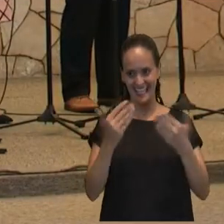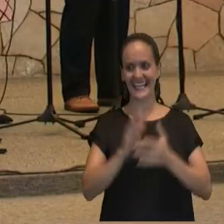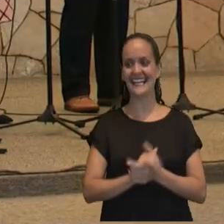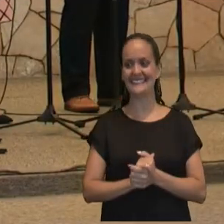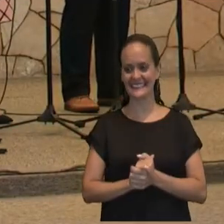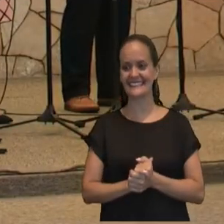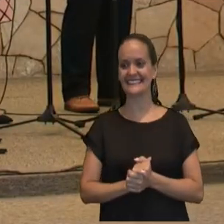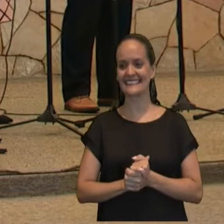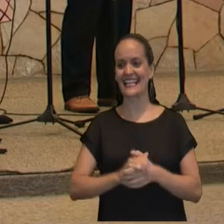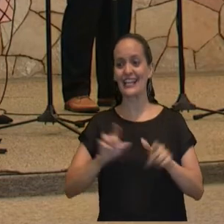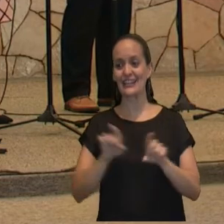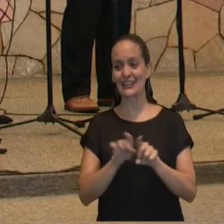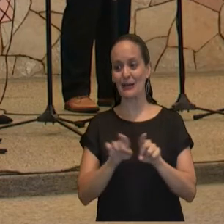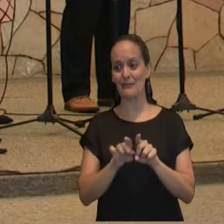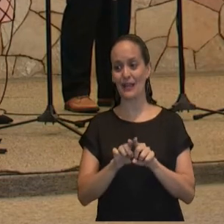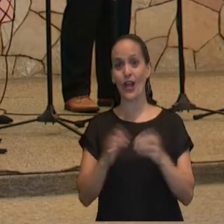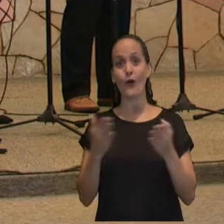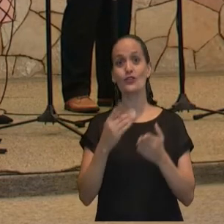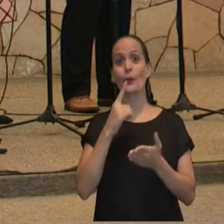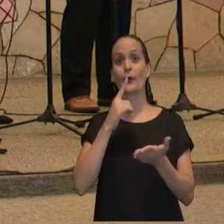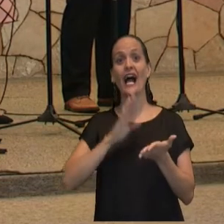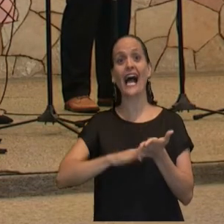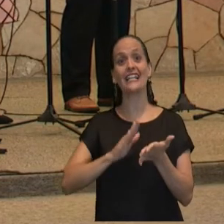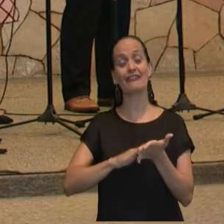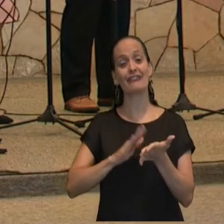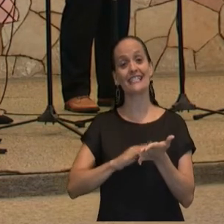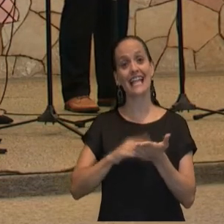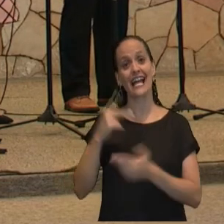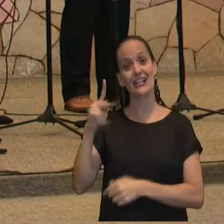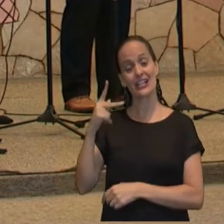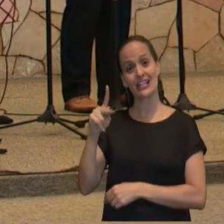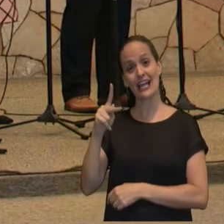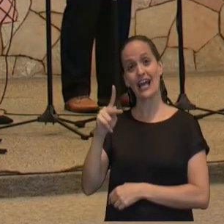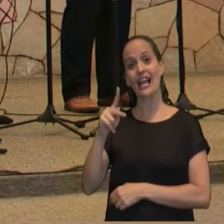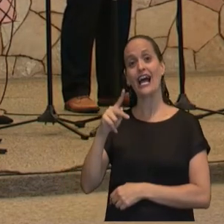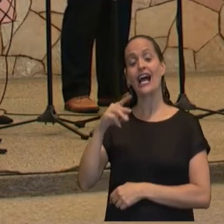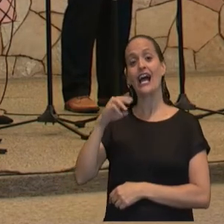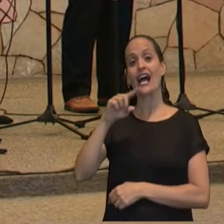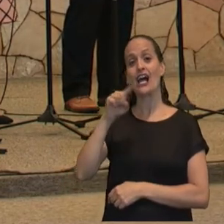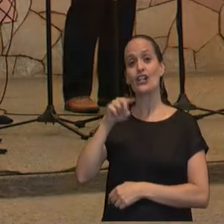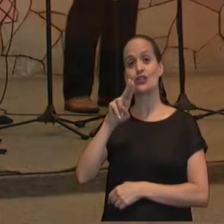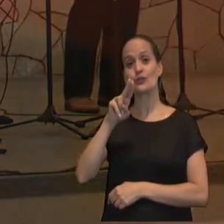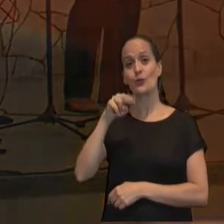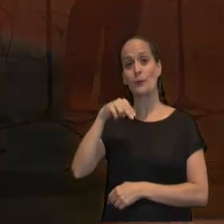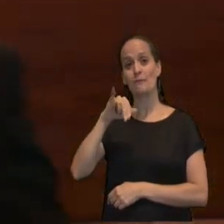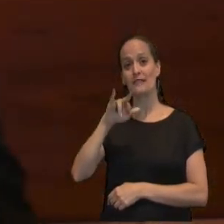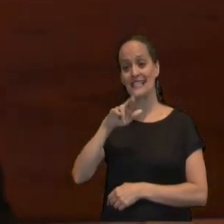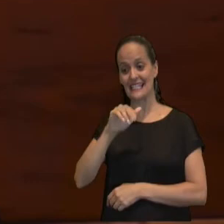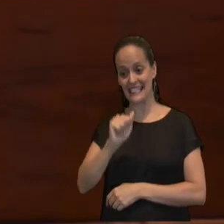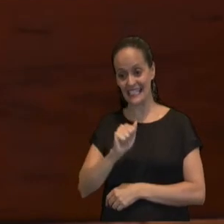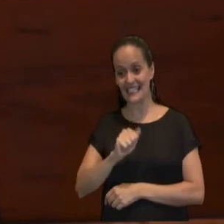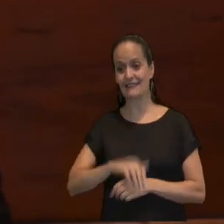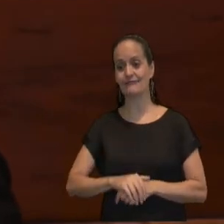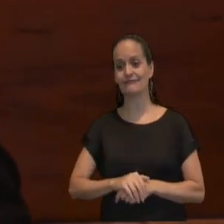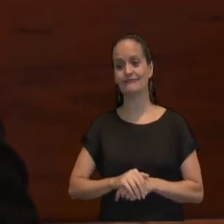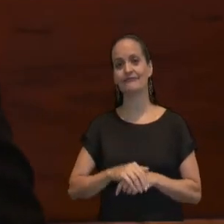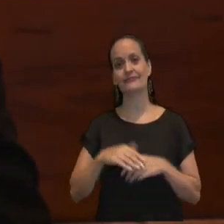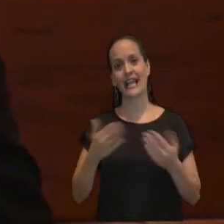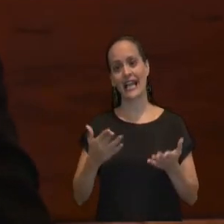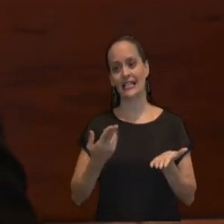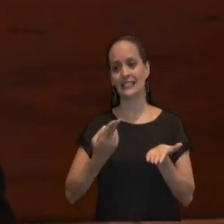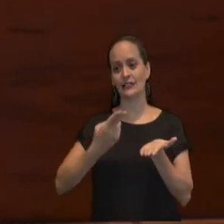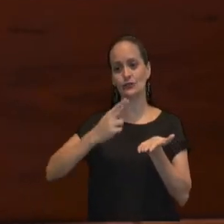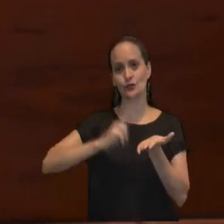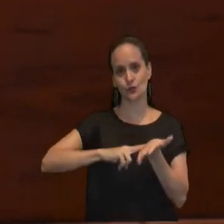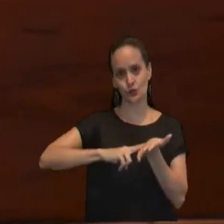todos, inclusive aniversário da sua mãe hoje, nossa irmã Zumira, receba o nosso abraço, ela que está enlutada pela partida do